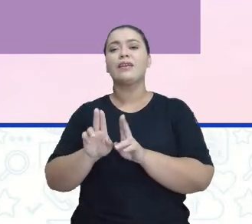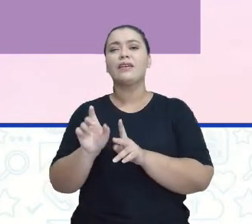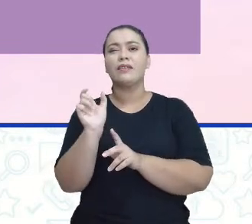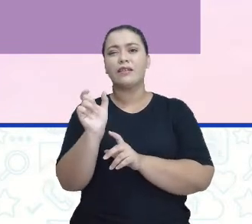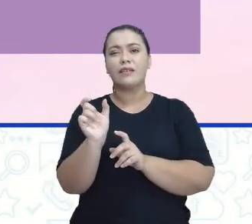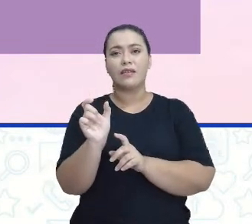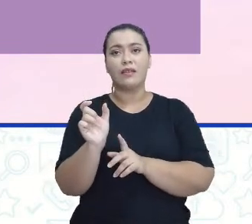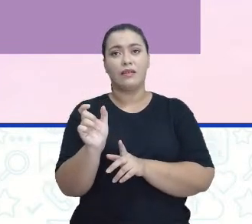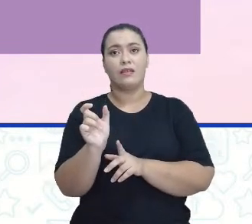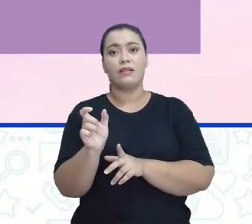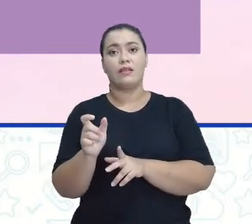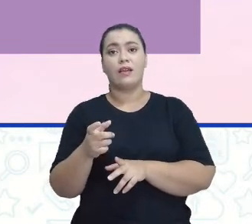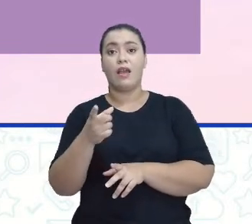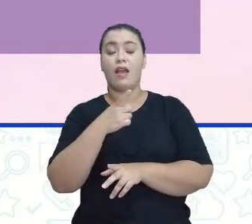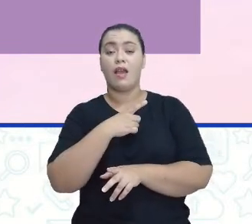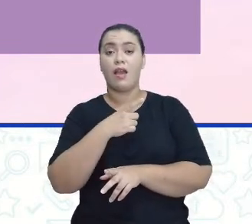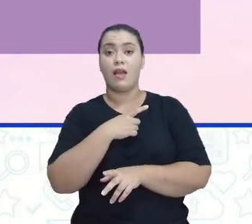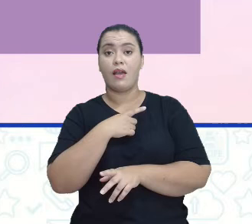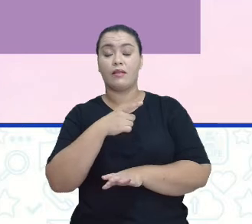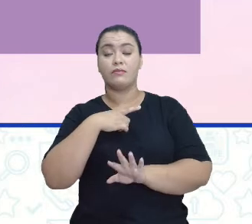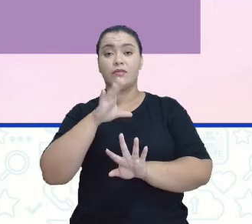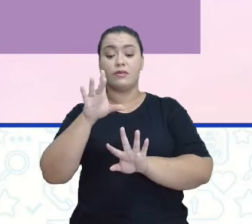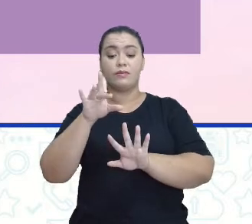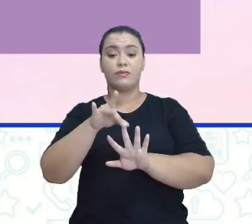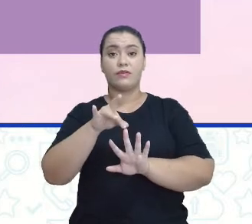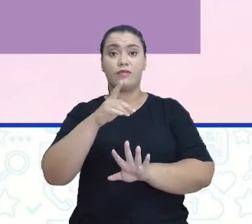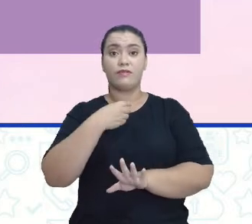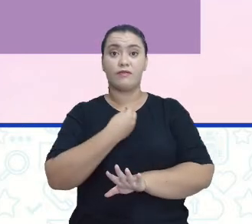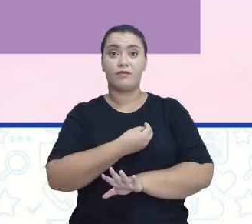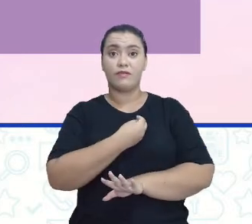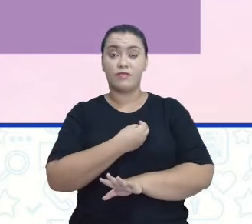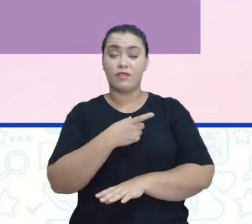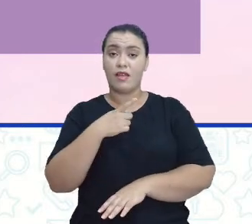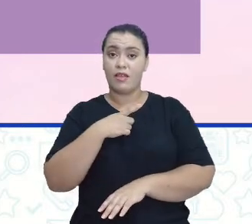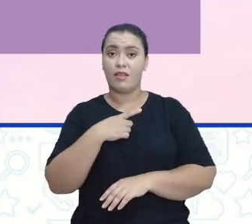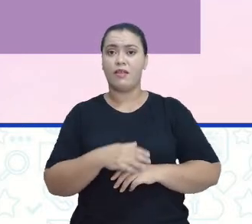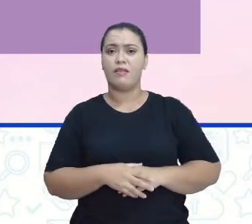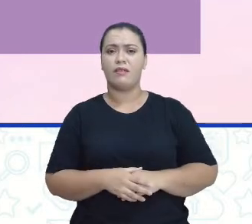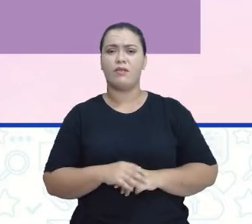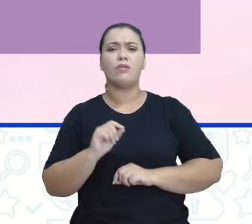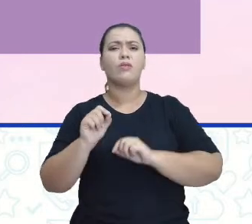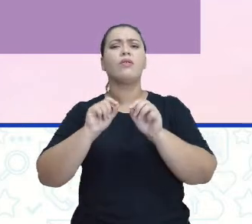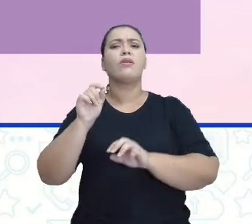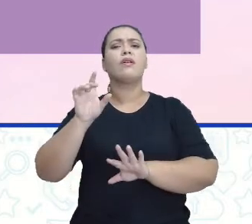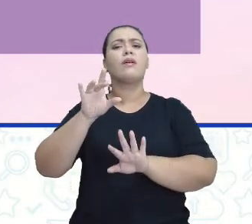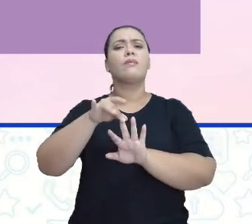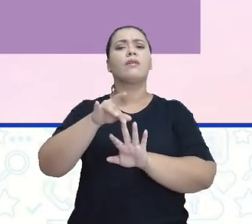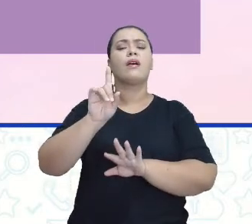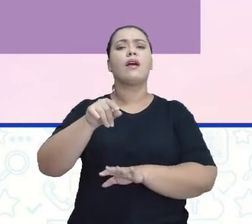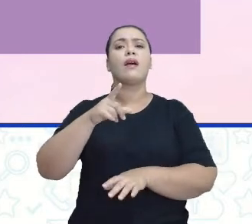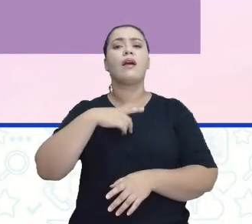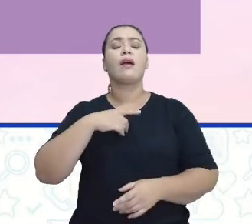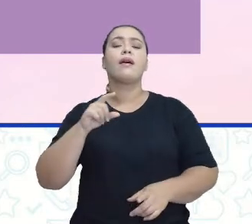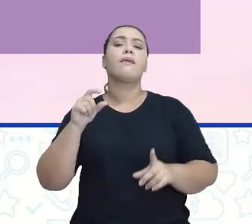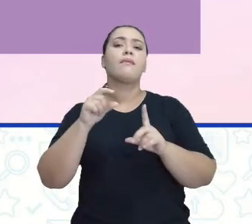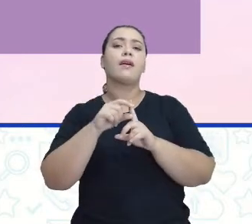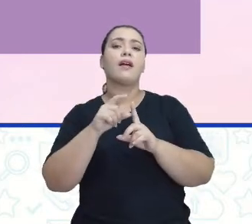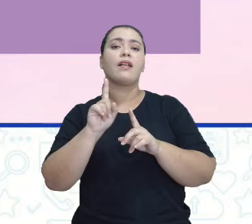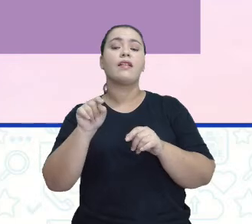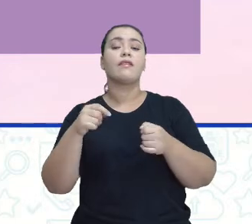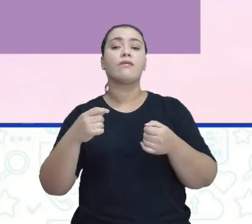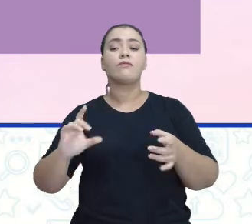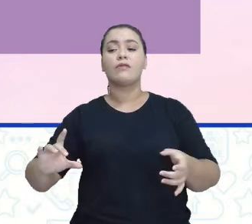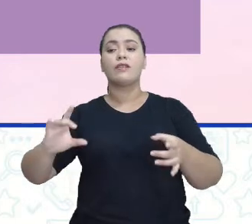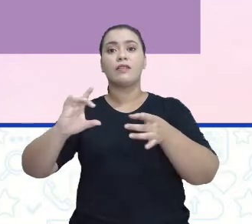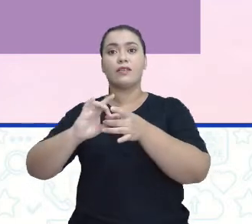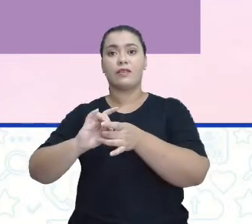é a diferença aí? A existência da preposição. E o que é preposição? São aquelas palavrinhas que vão fazer essa